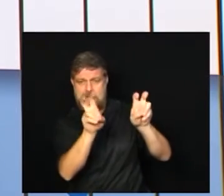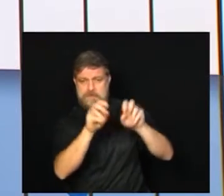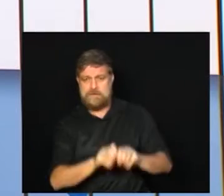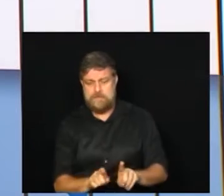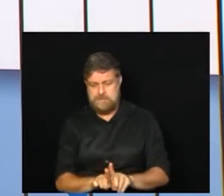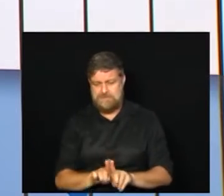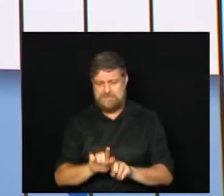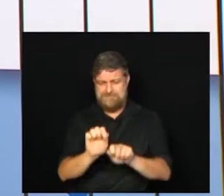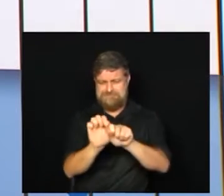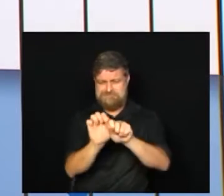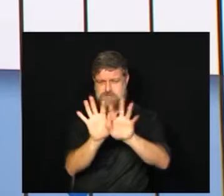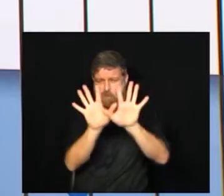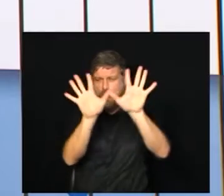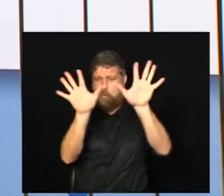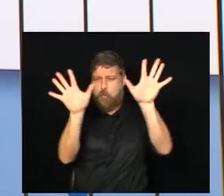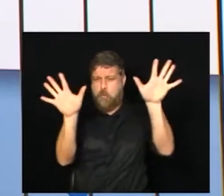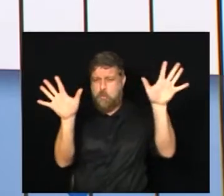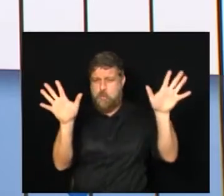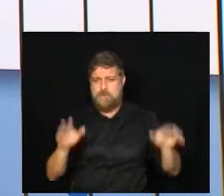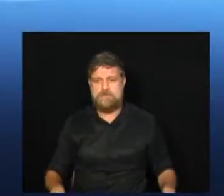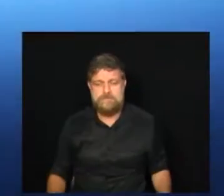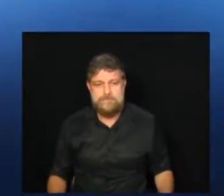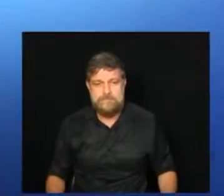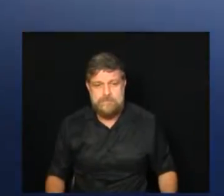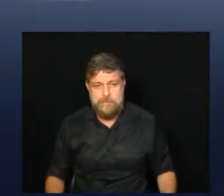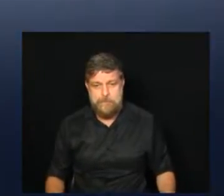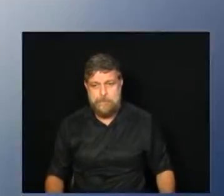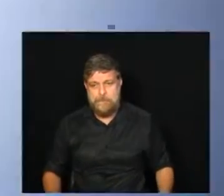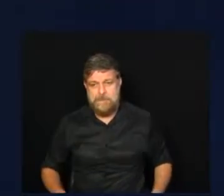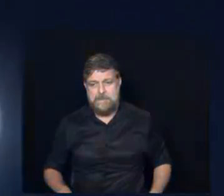pirotecnia na cidade. Acompanhe.